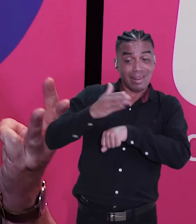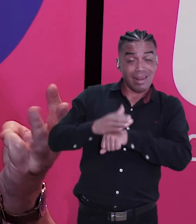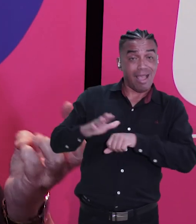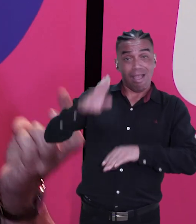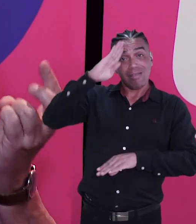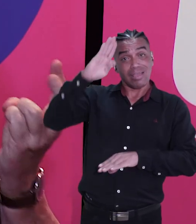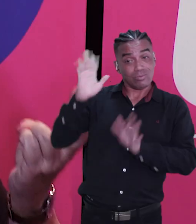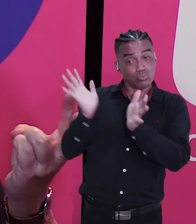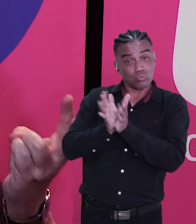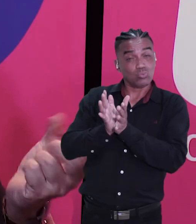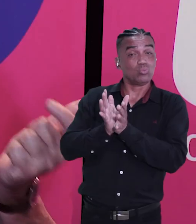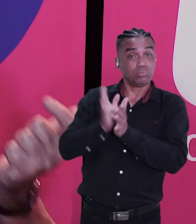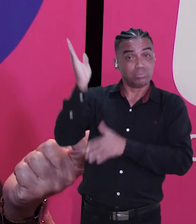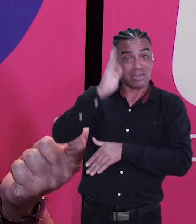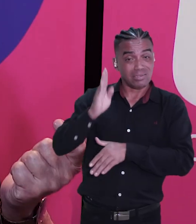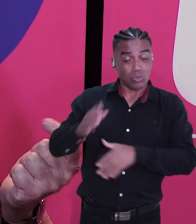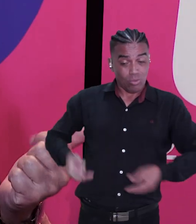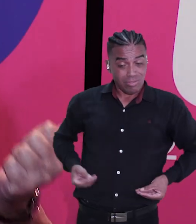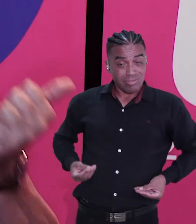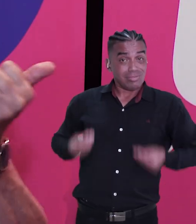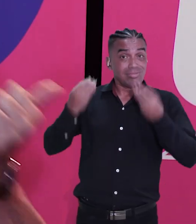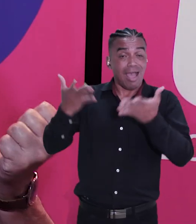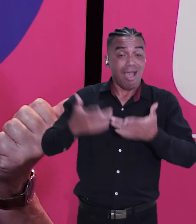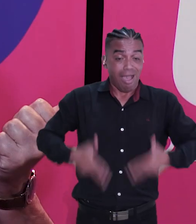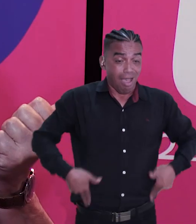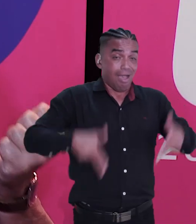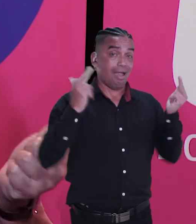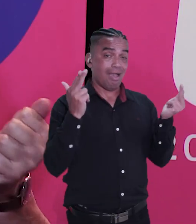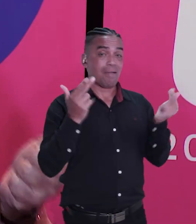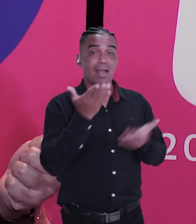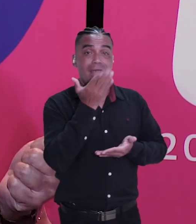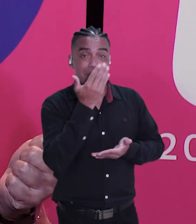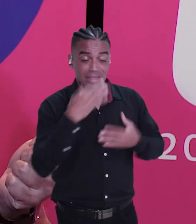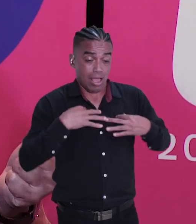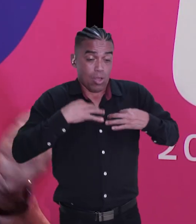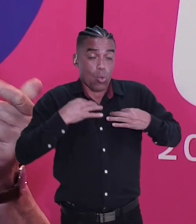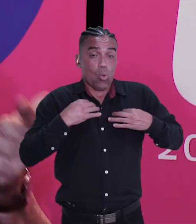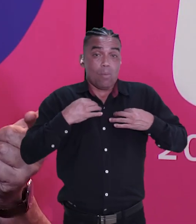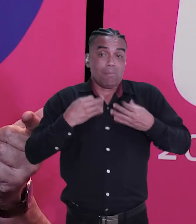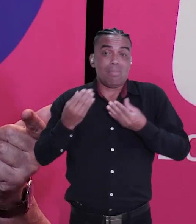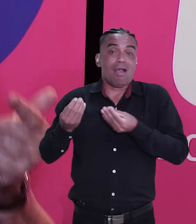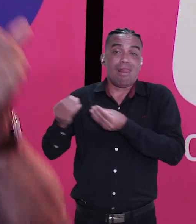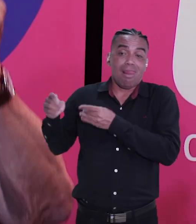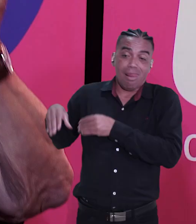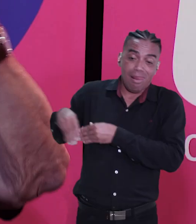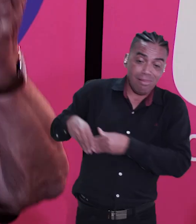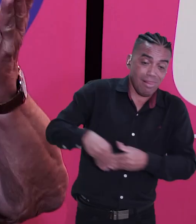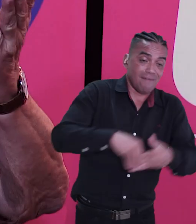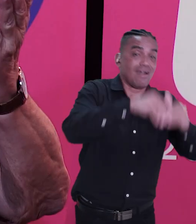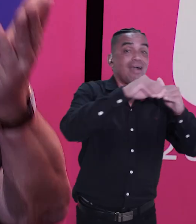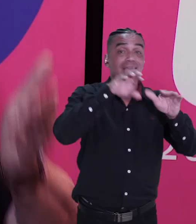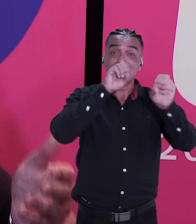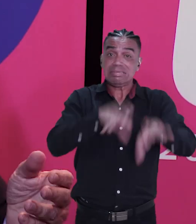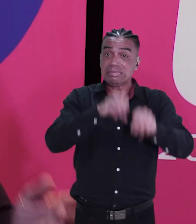exército brasileiro, equipar, armar, alimentar, vestir, transportar e